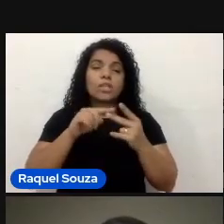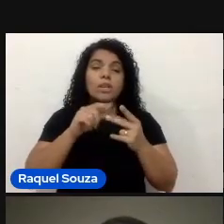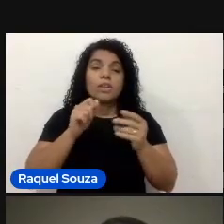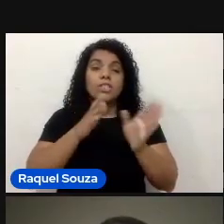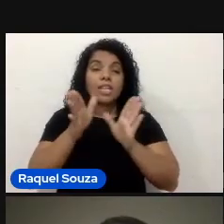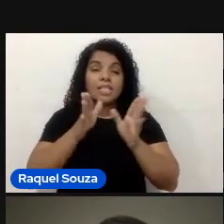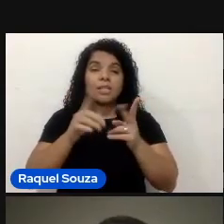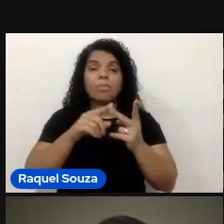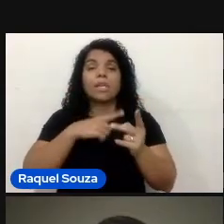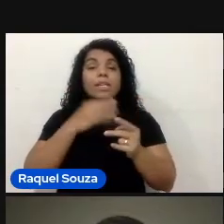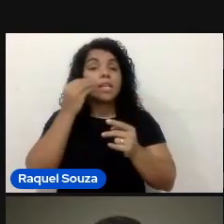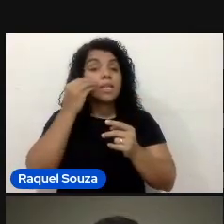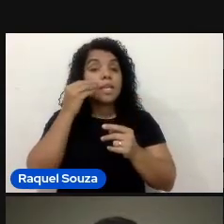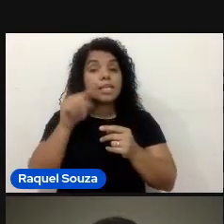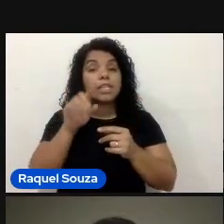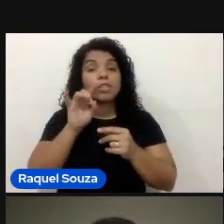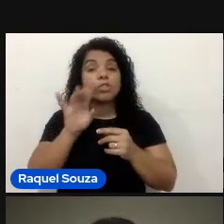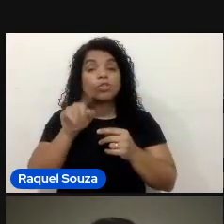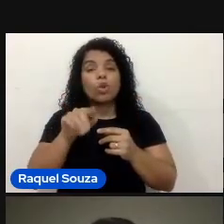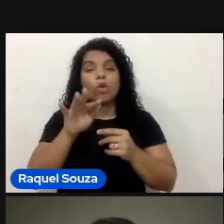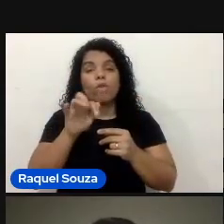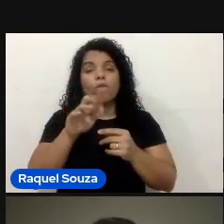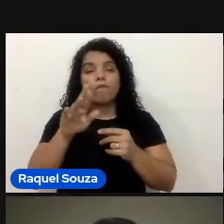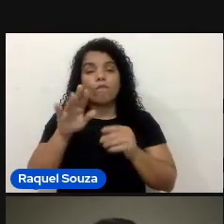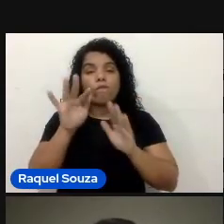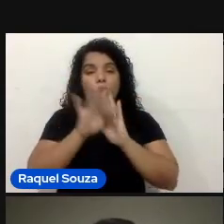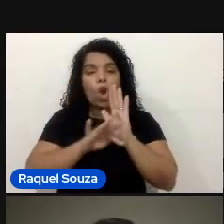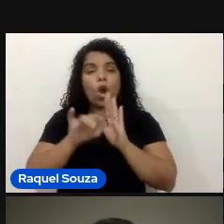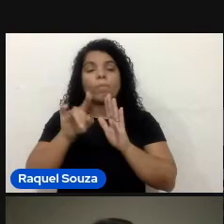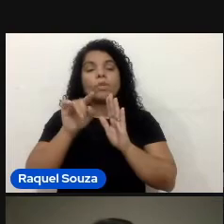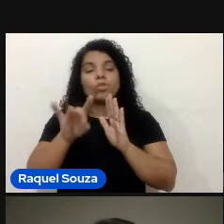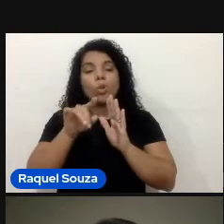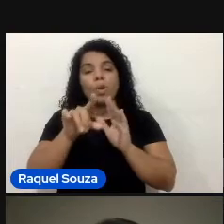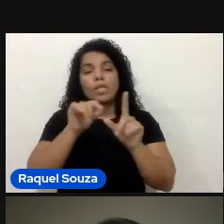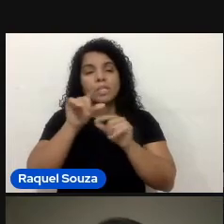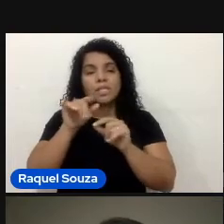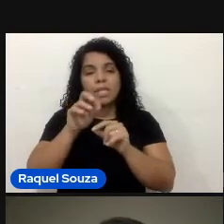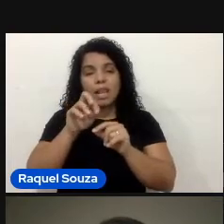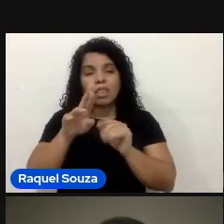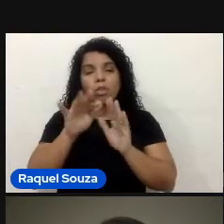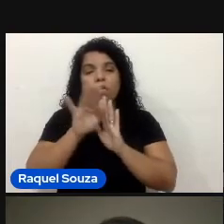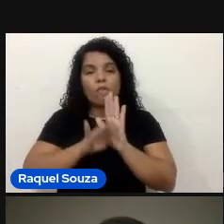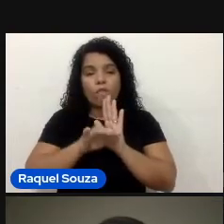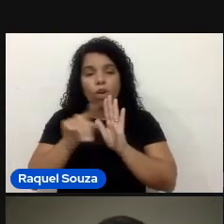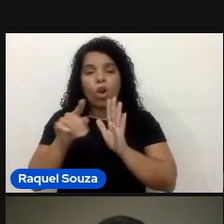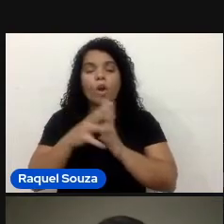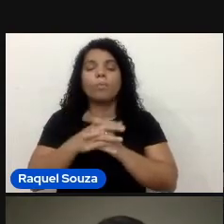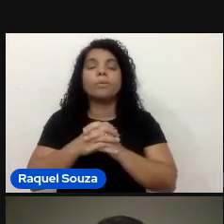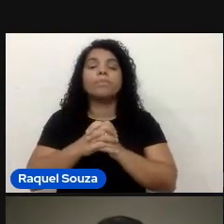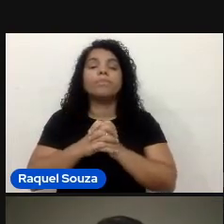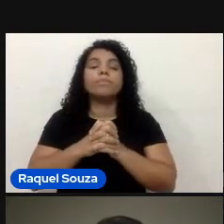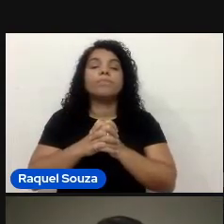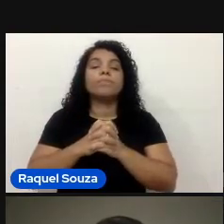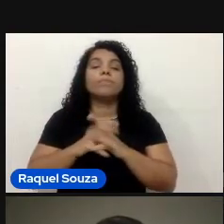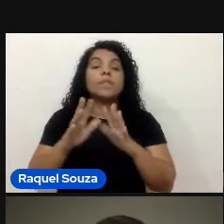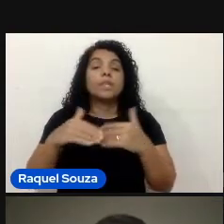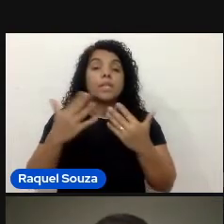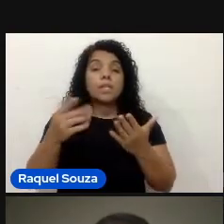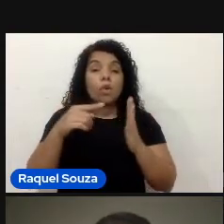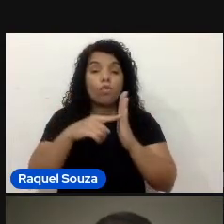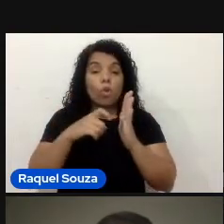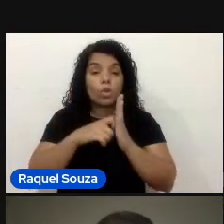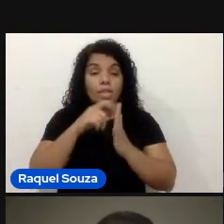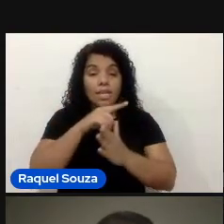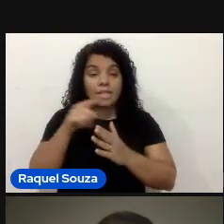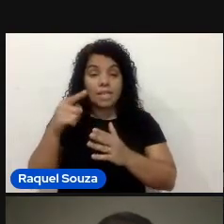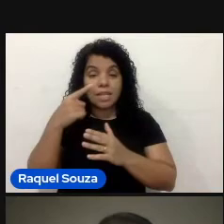testando só o form, só esse seletor aqui de form. Então, eu vou rodar isso daqui e vocês vão ver o